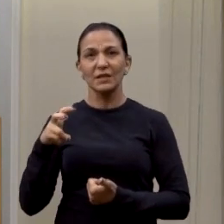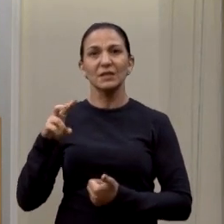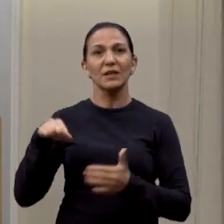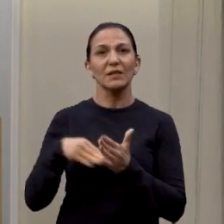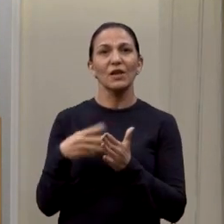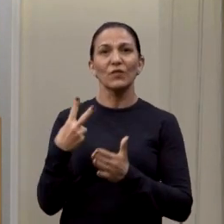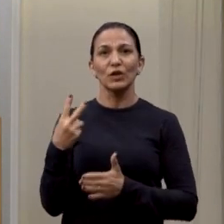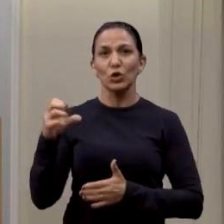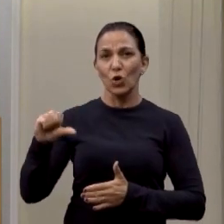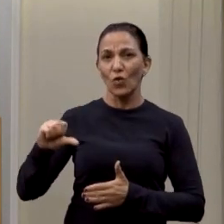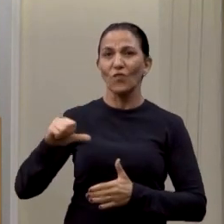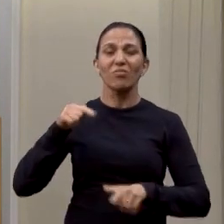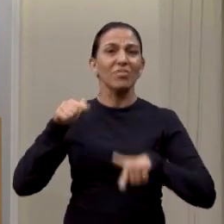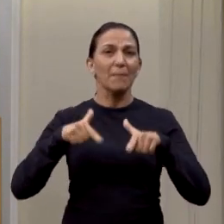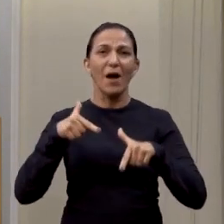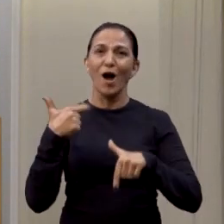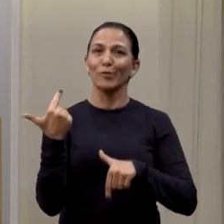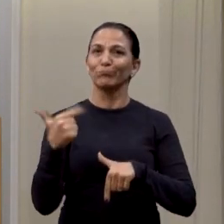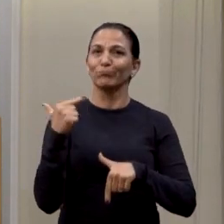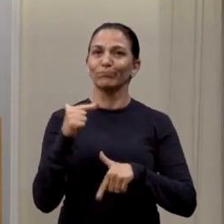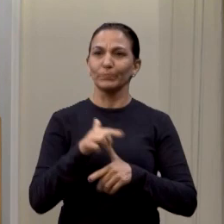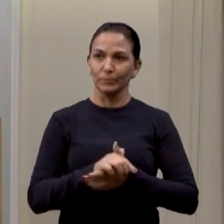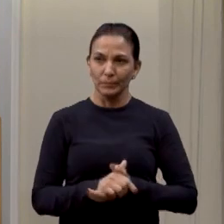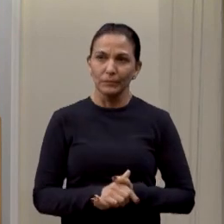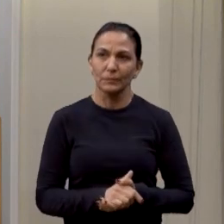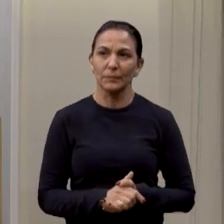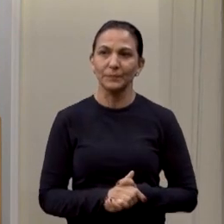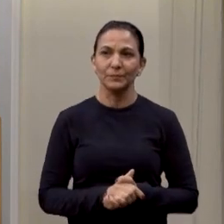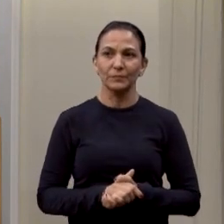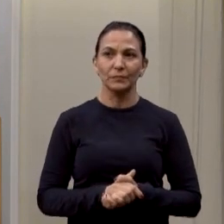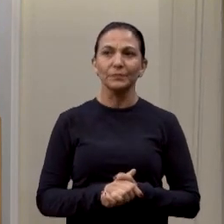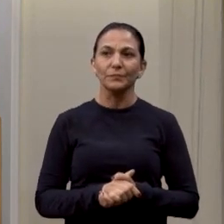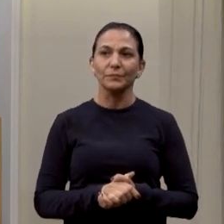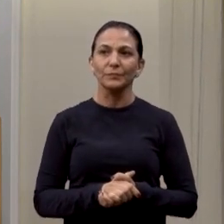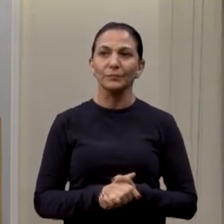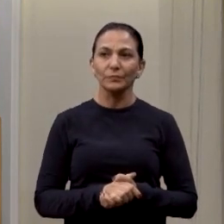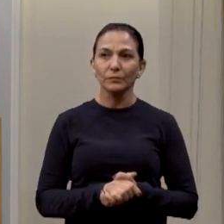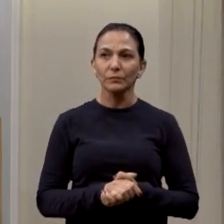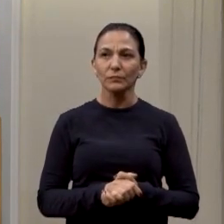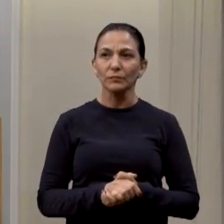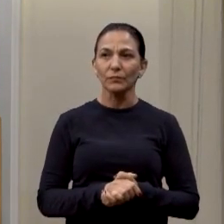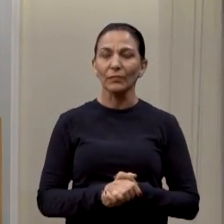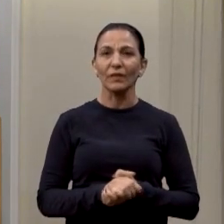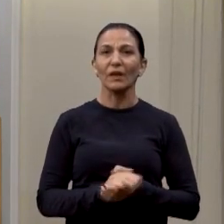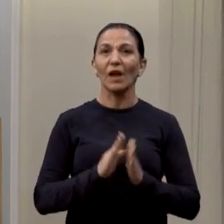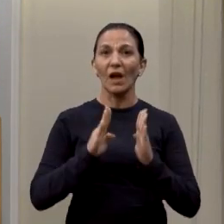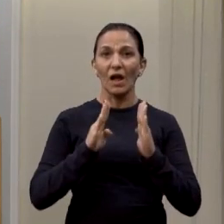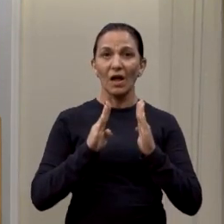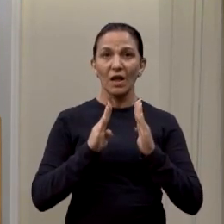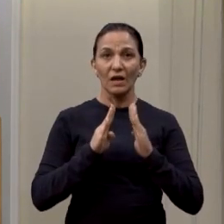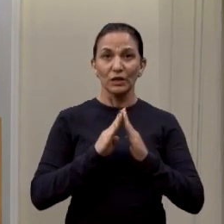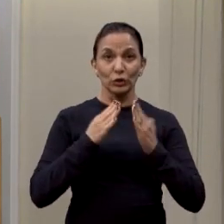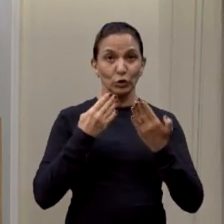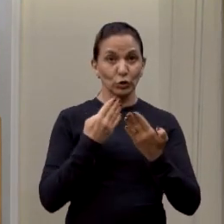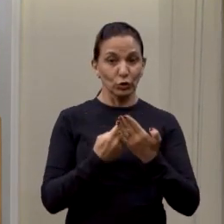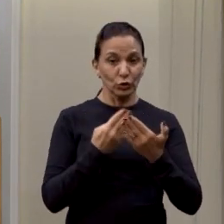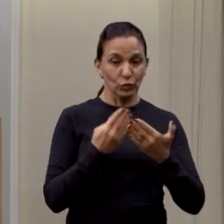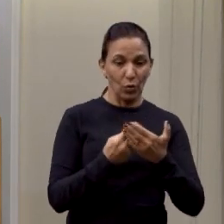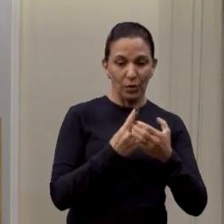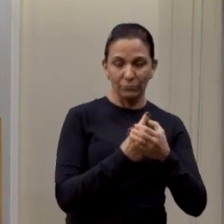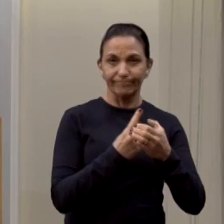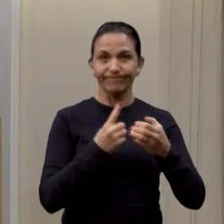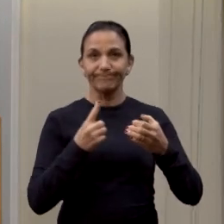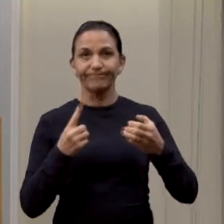que não trabalham. E a maioria dessas evasões escolares, vereador Guilherme Bianco,